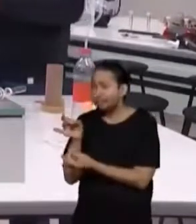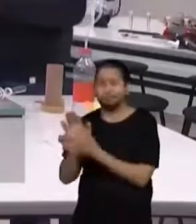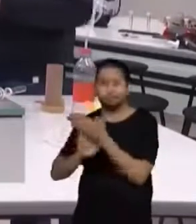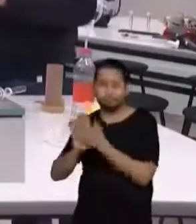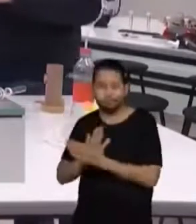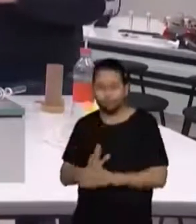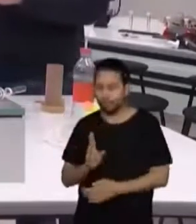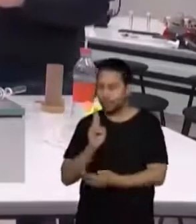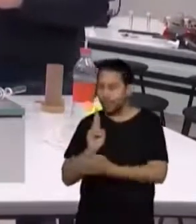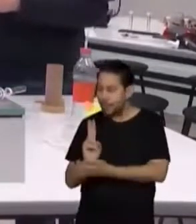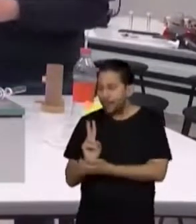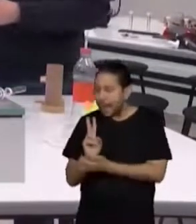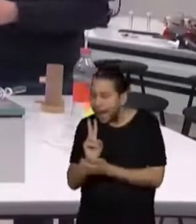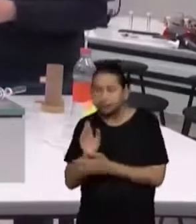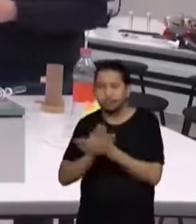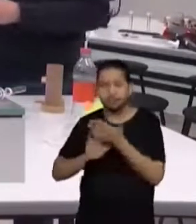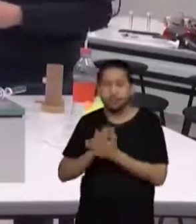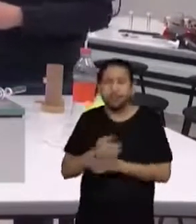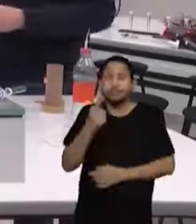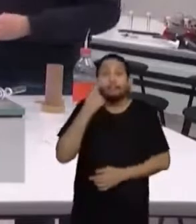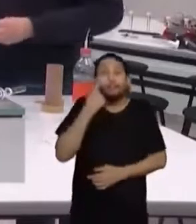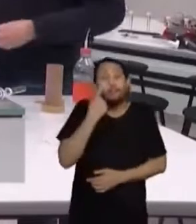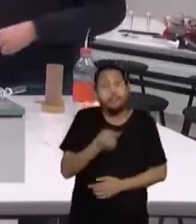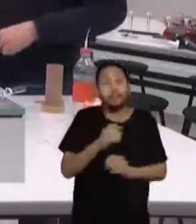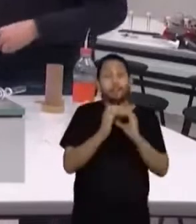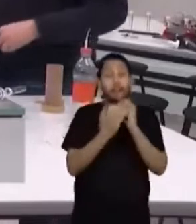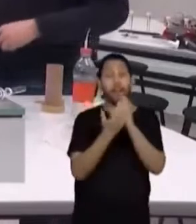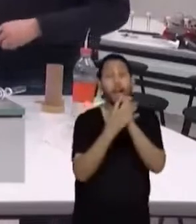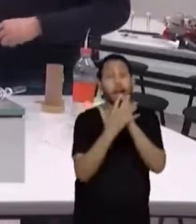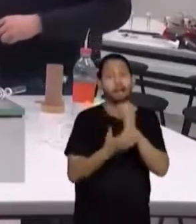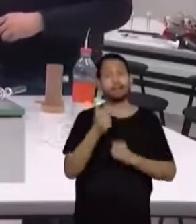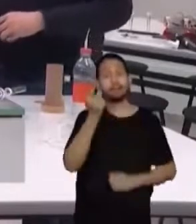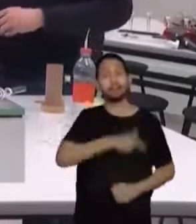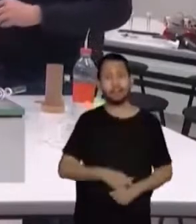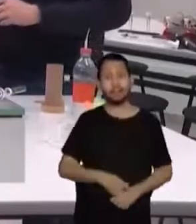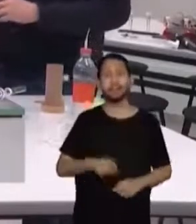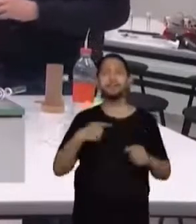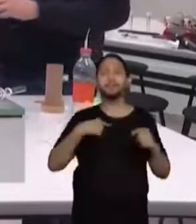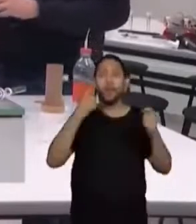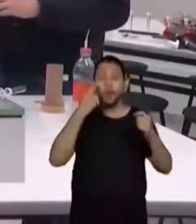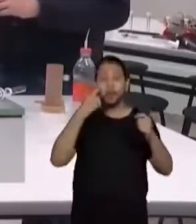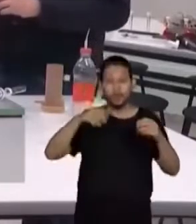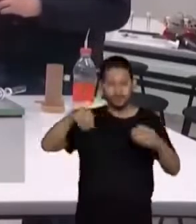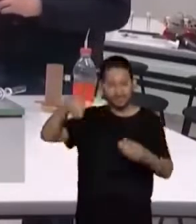vez sim, né? Nossa, ah, então eu vou lá sim. Mais pra trás com esse produtor de